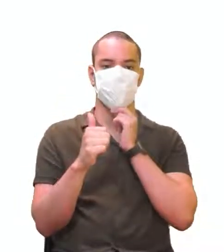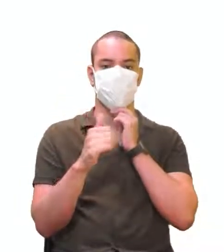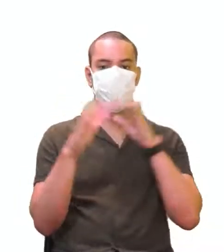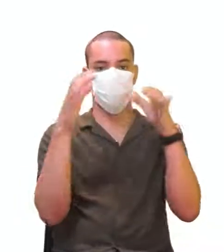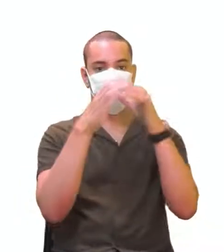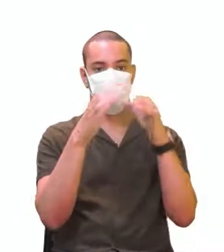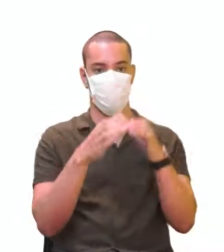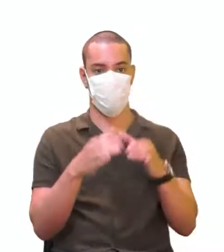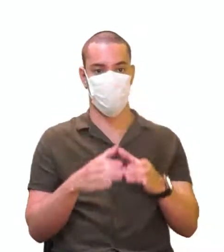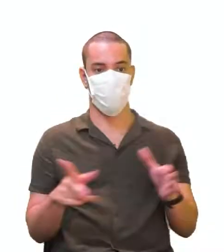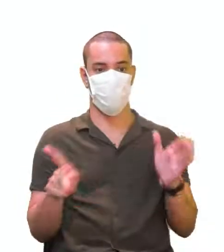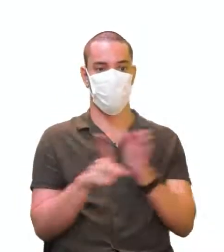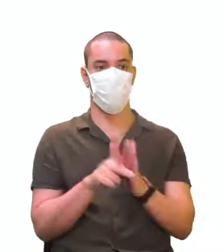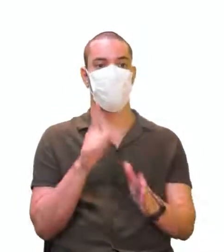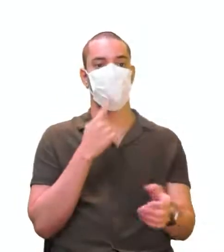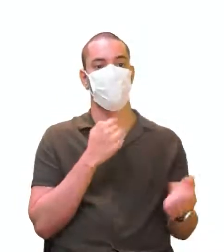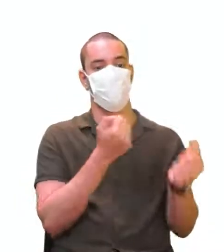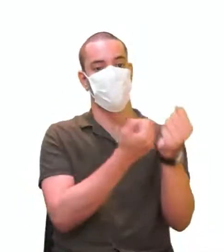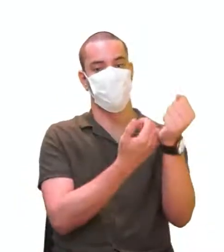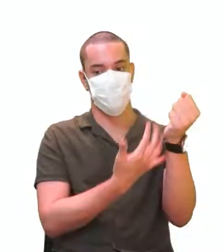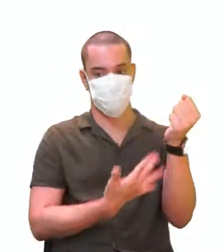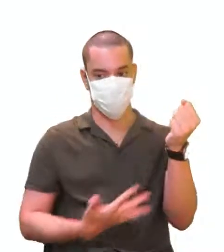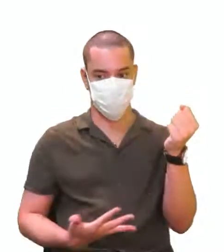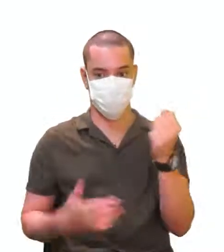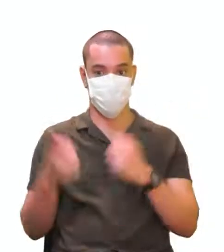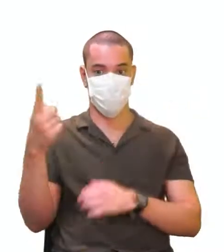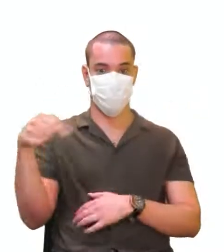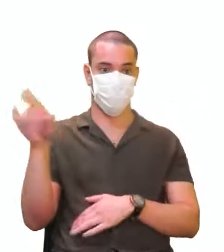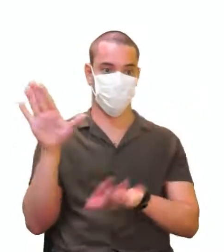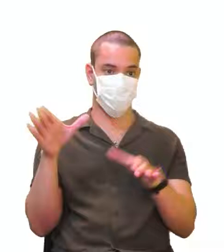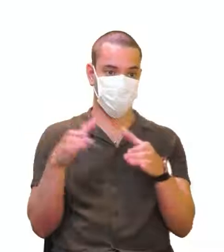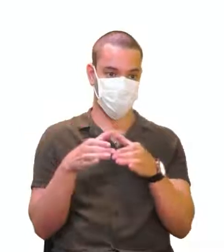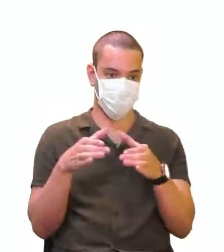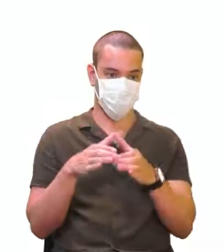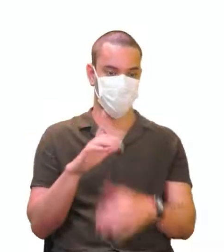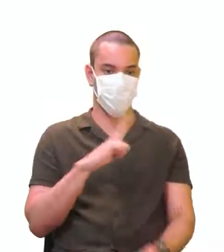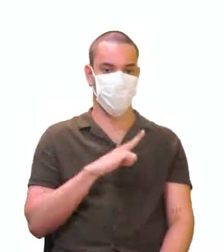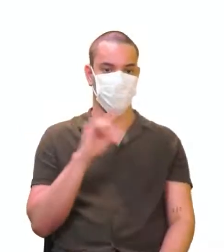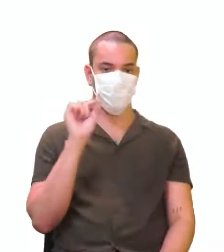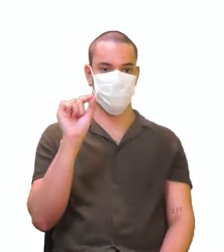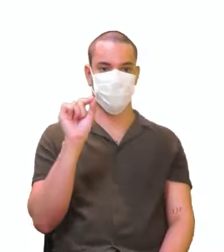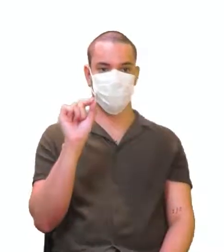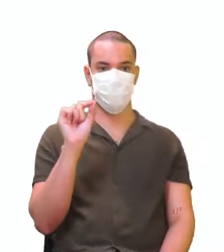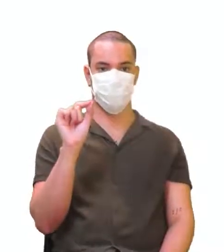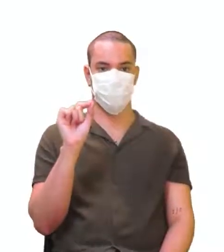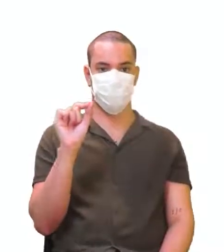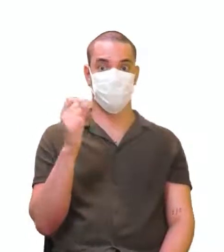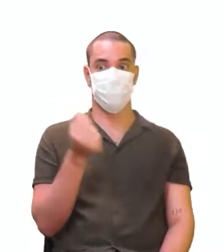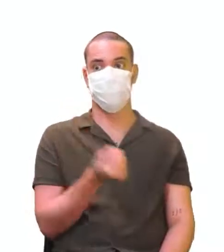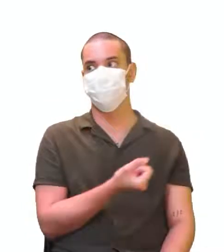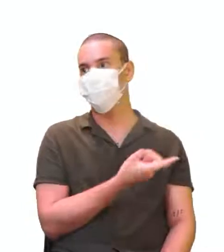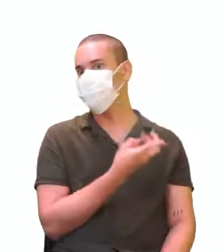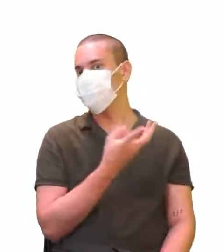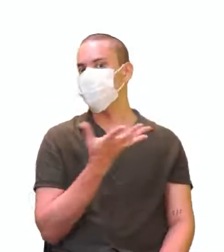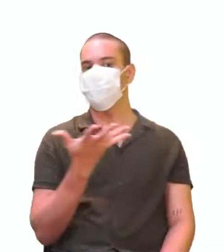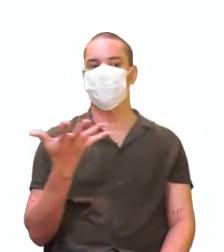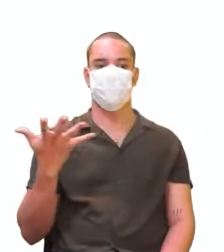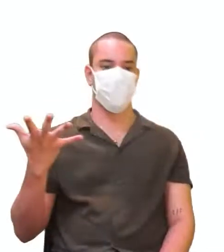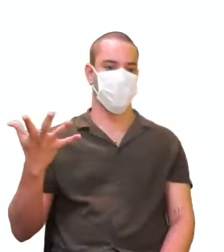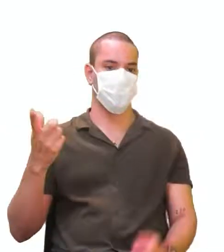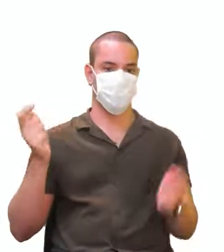grupos sanguíneos, tá bom? Nesses grupos sanguíneos eu vou ter, olha a quantidade de